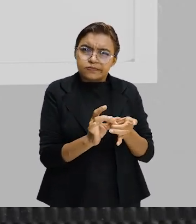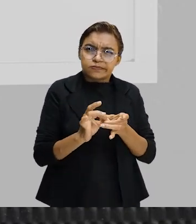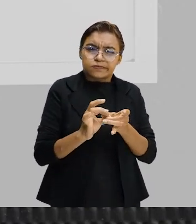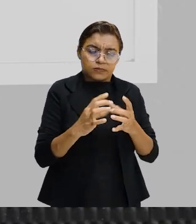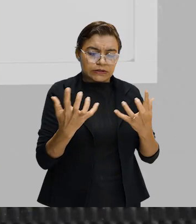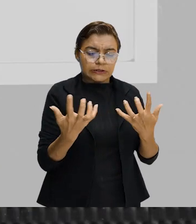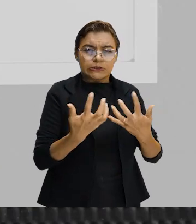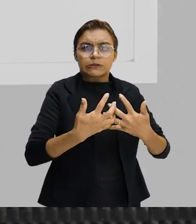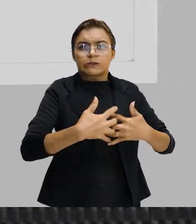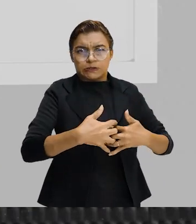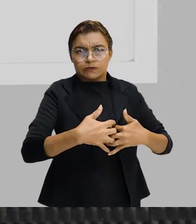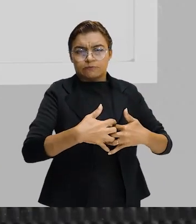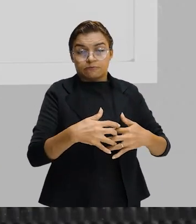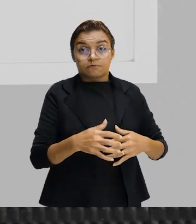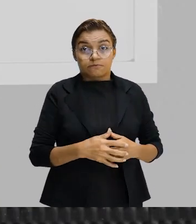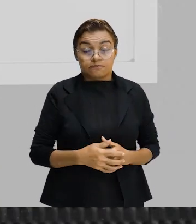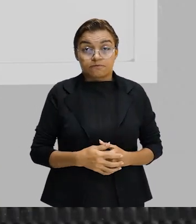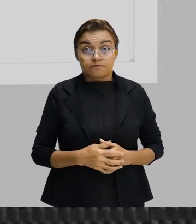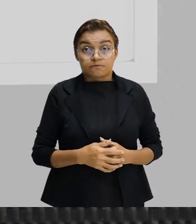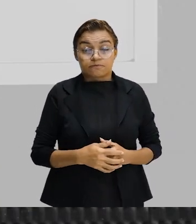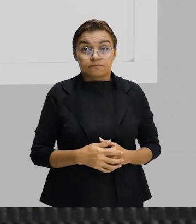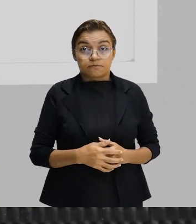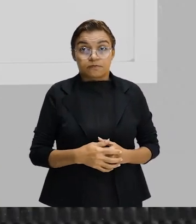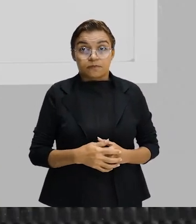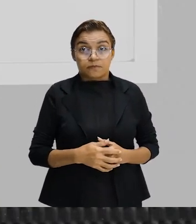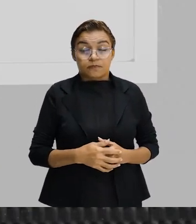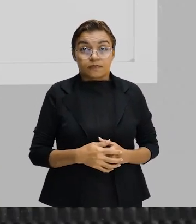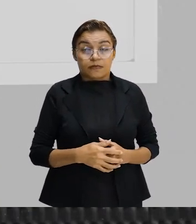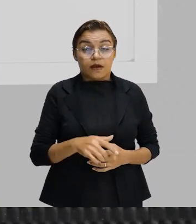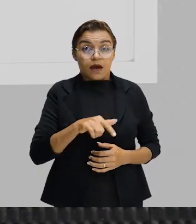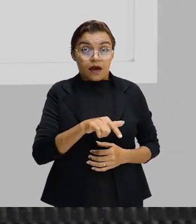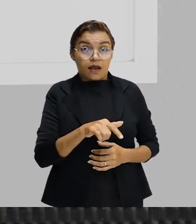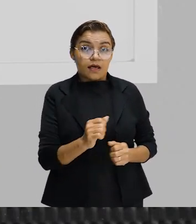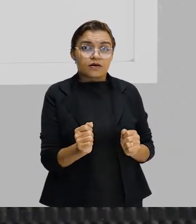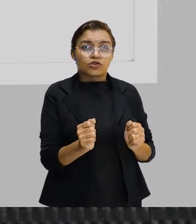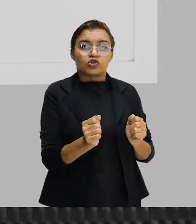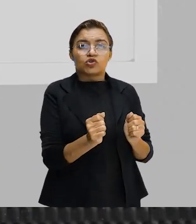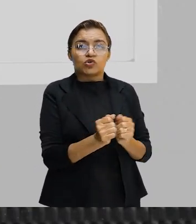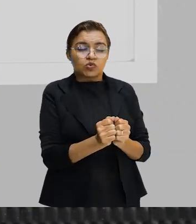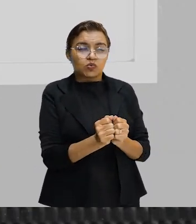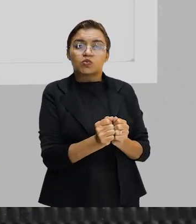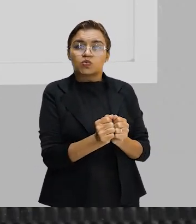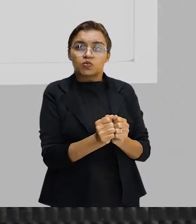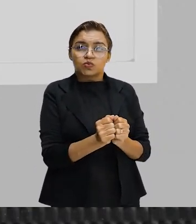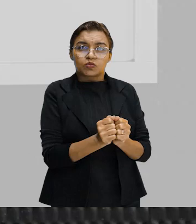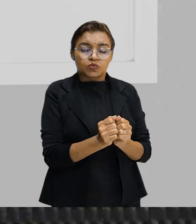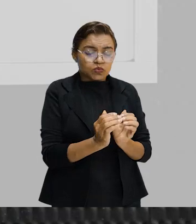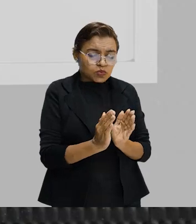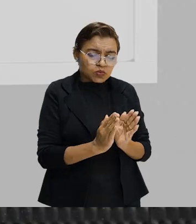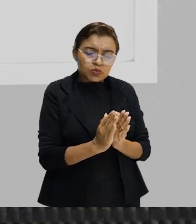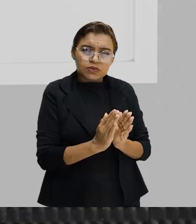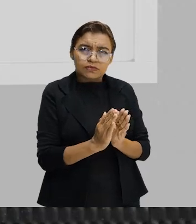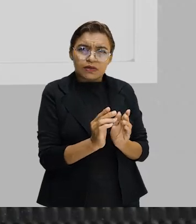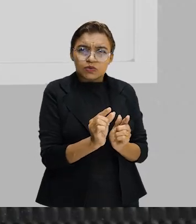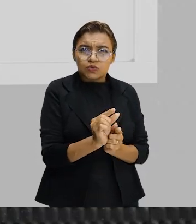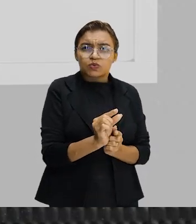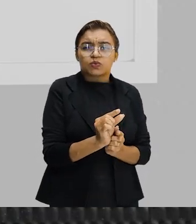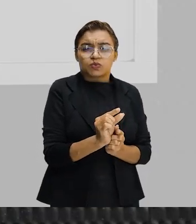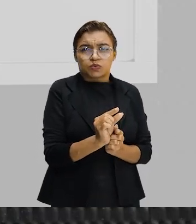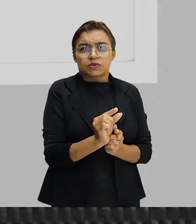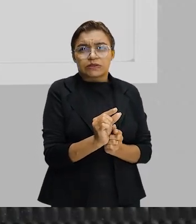fato. O espaço que existe entre essas moléculas é muito pequeno, se